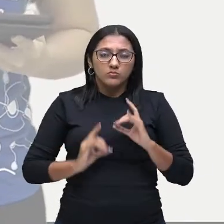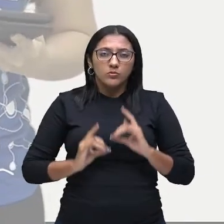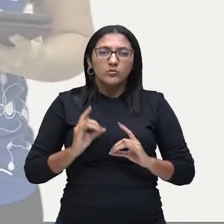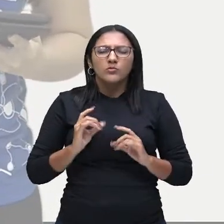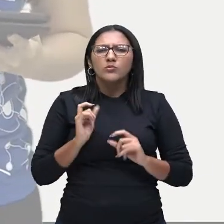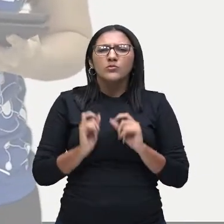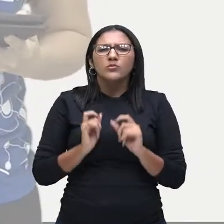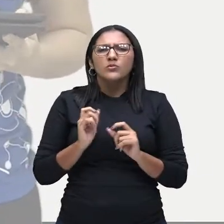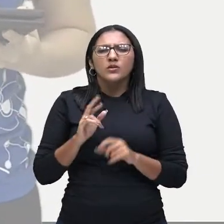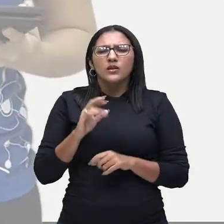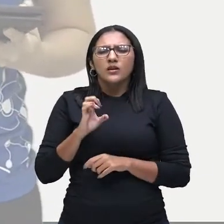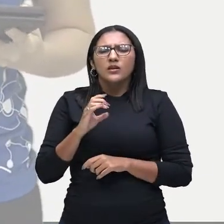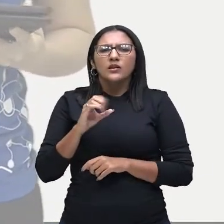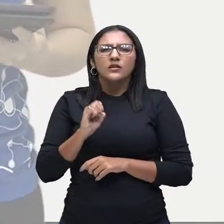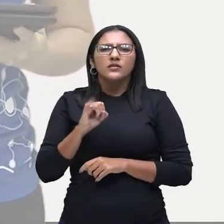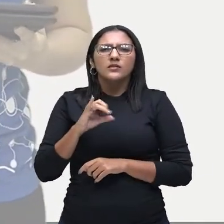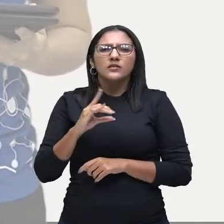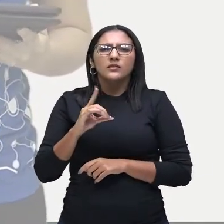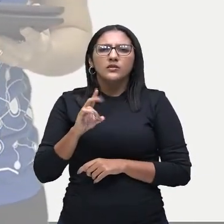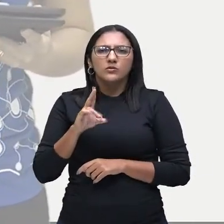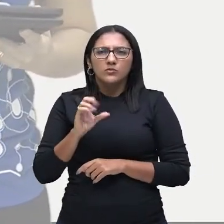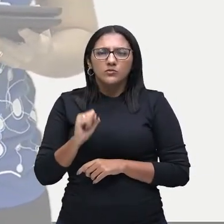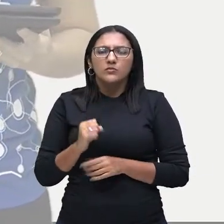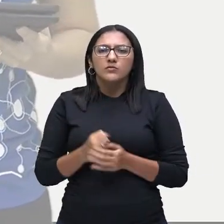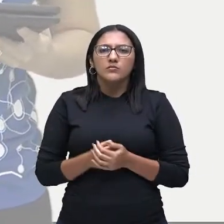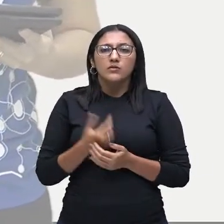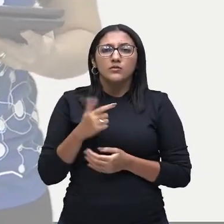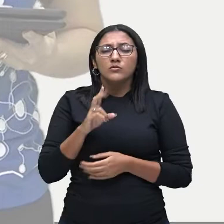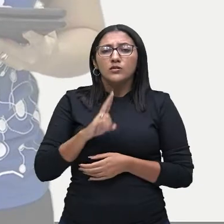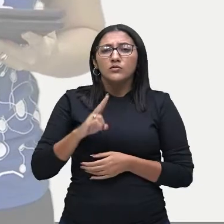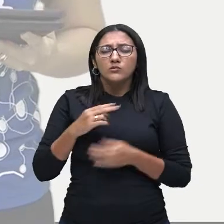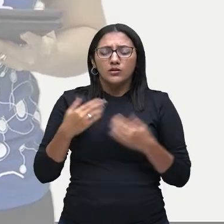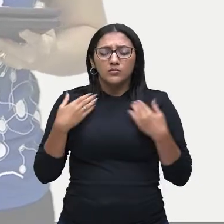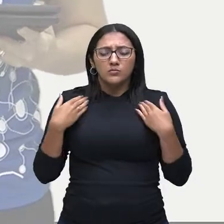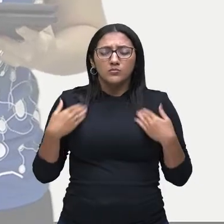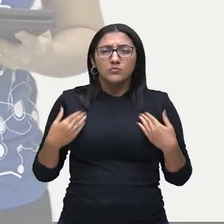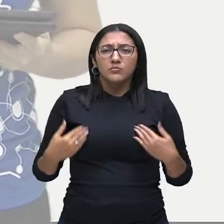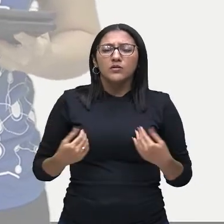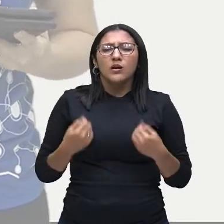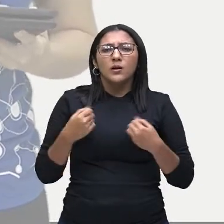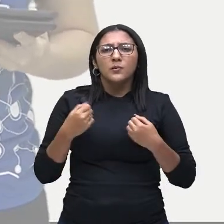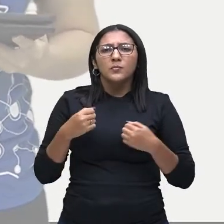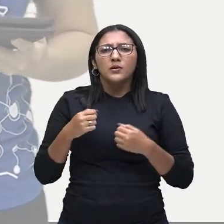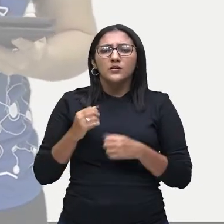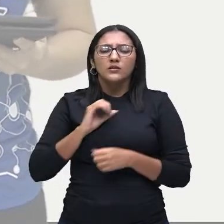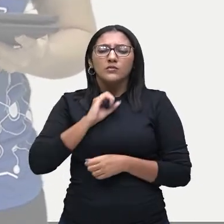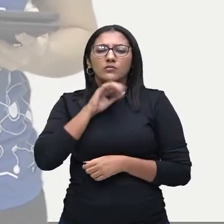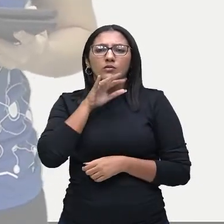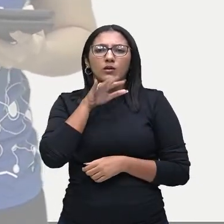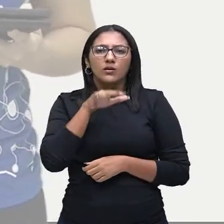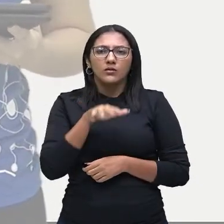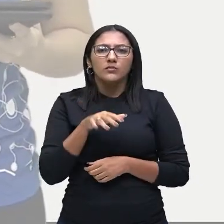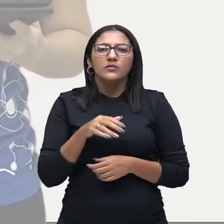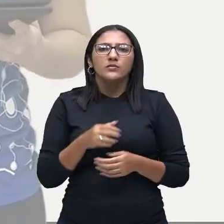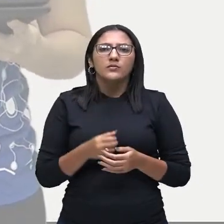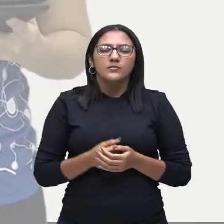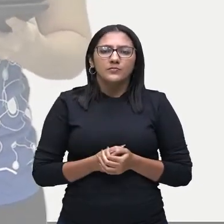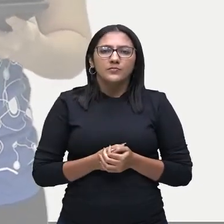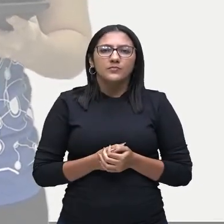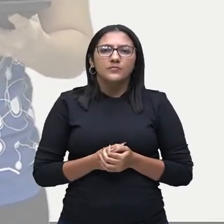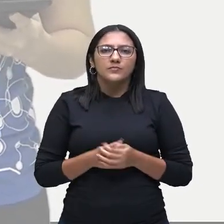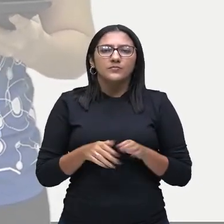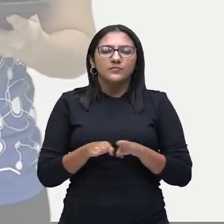são esses resíduos? É aquilo que não foi aproveitado pelo nosso organismo e precisa ser eliminado. E vai ser eliminado pelo